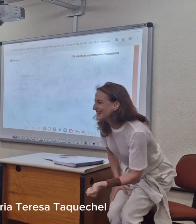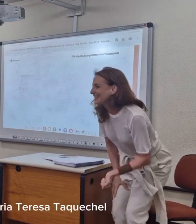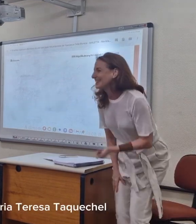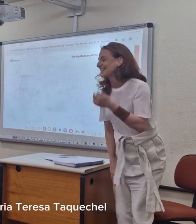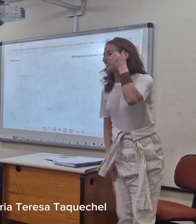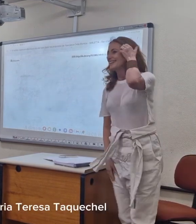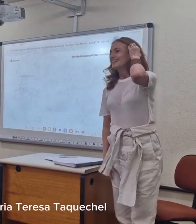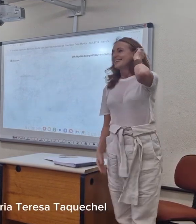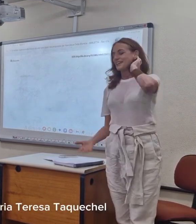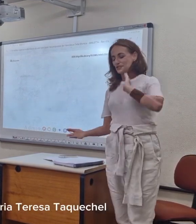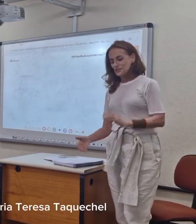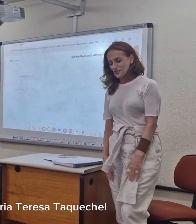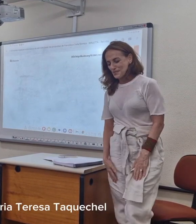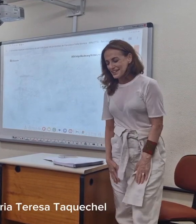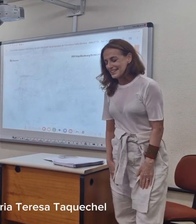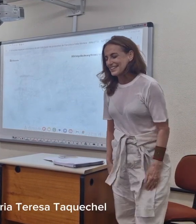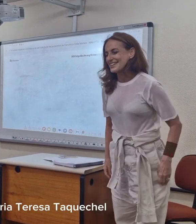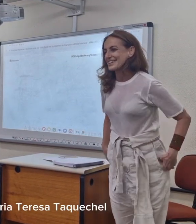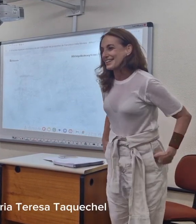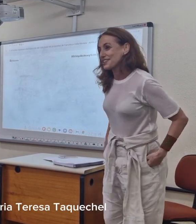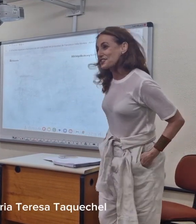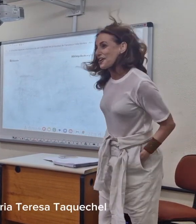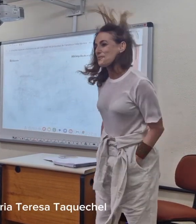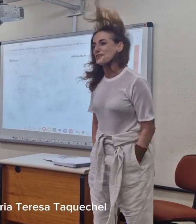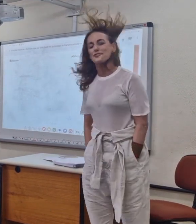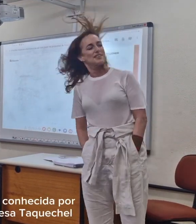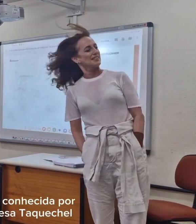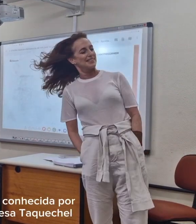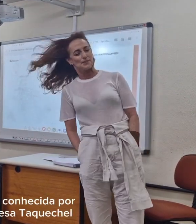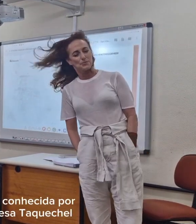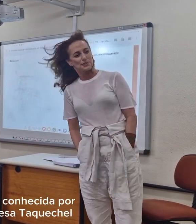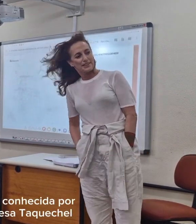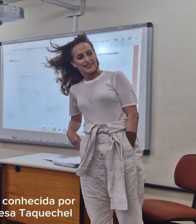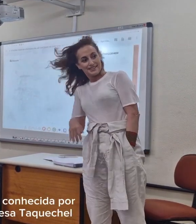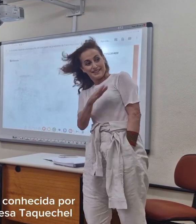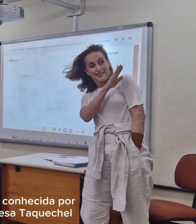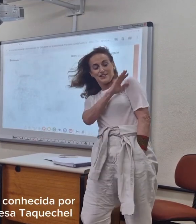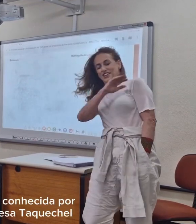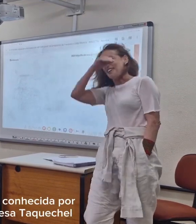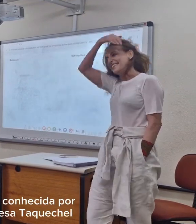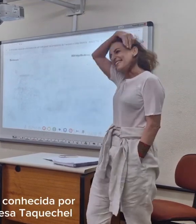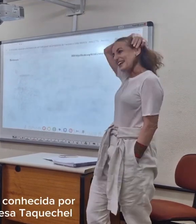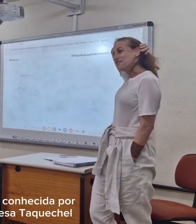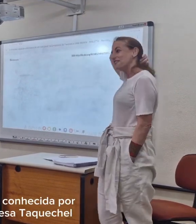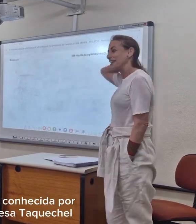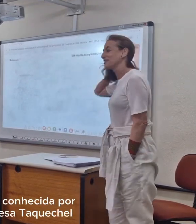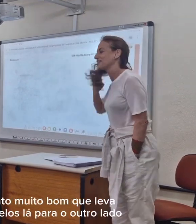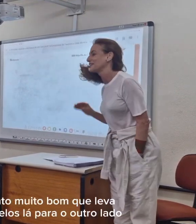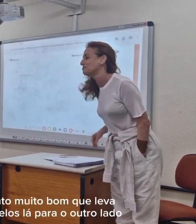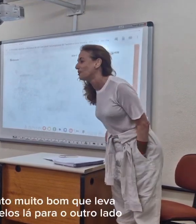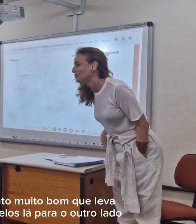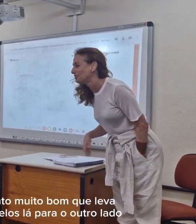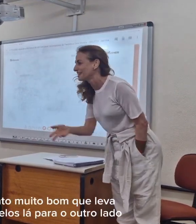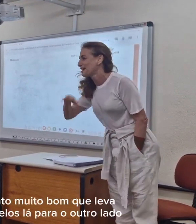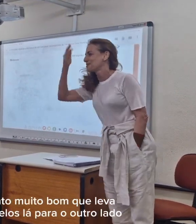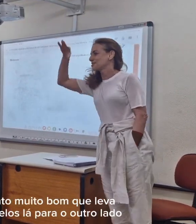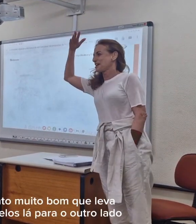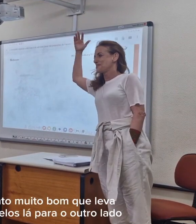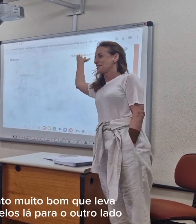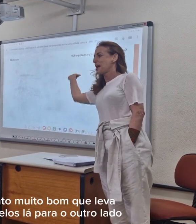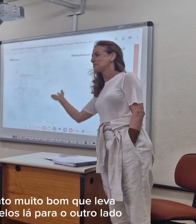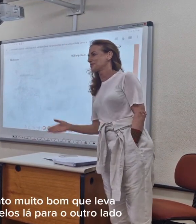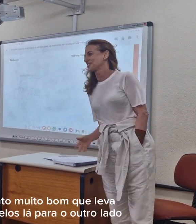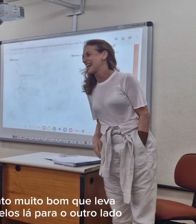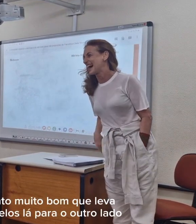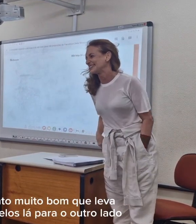menos eu tentei ainda. Então, eu sou Maria Tereza Taquechel, mais conhecida por Tereza Taquechel. Tem um vento aqui bom, que leva